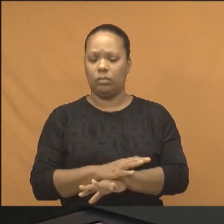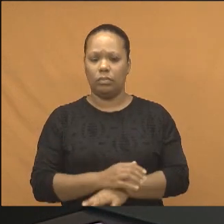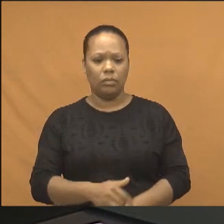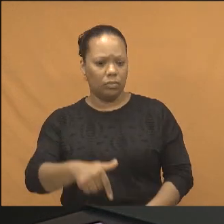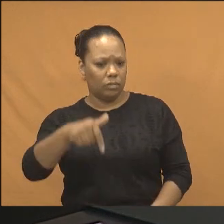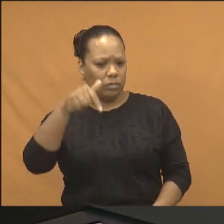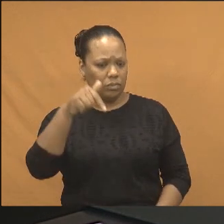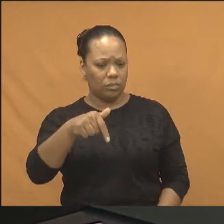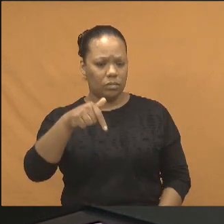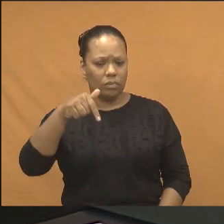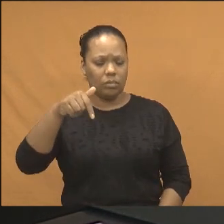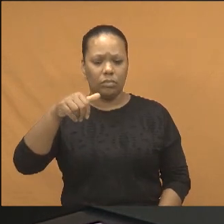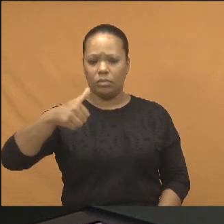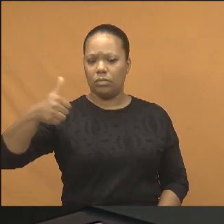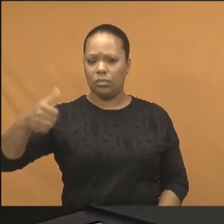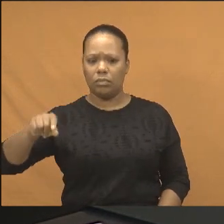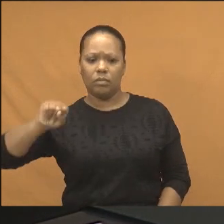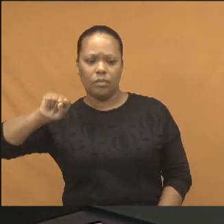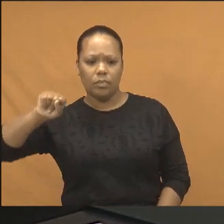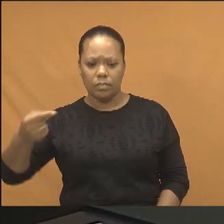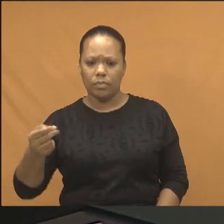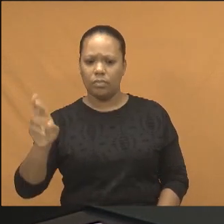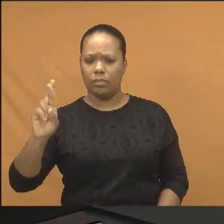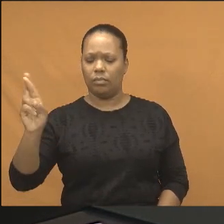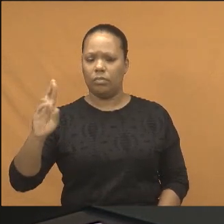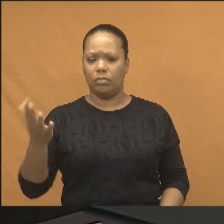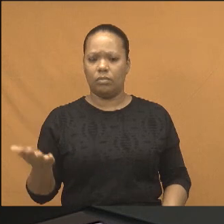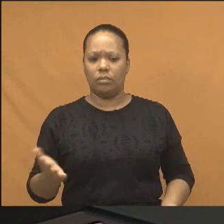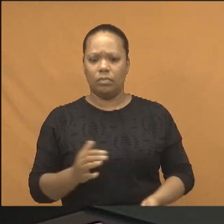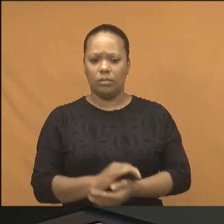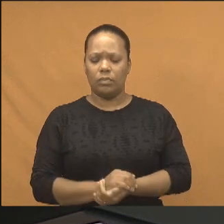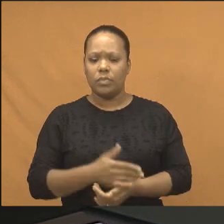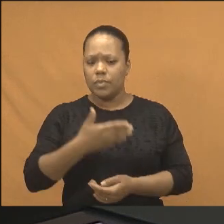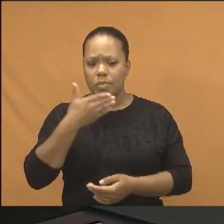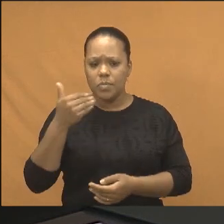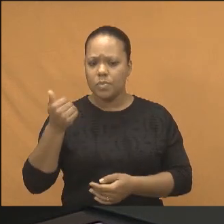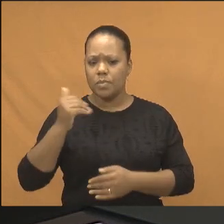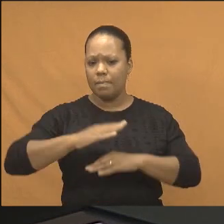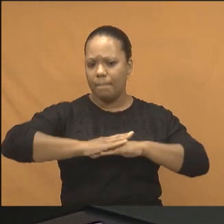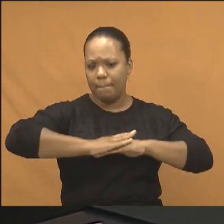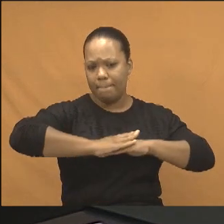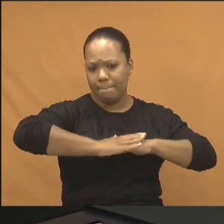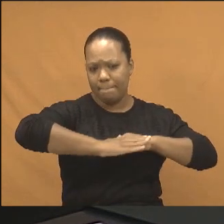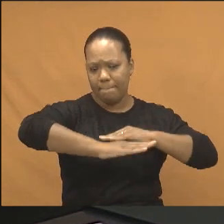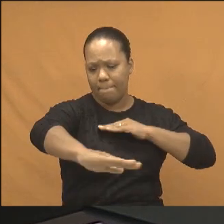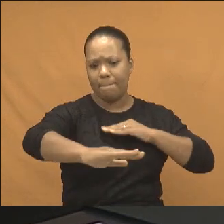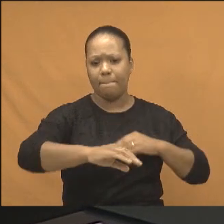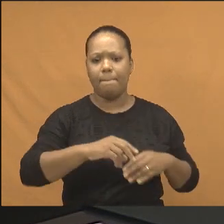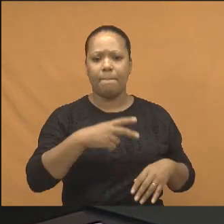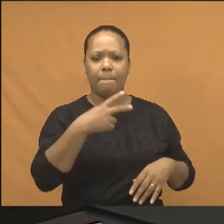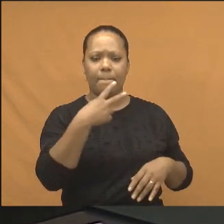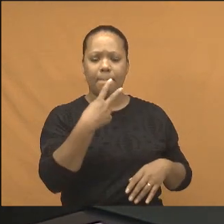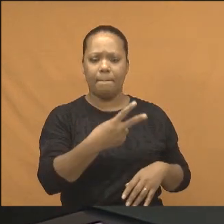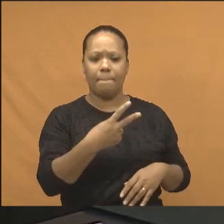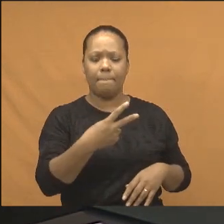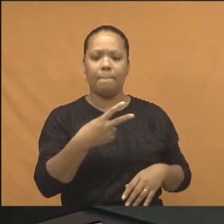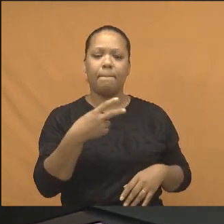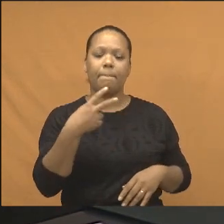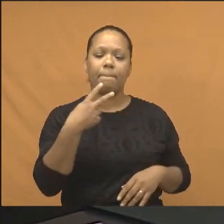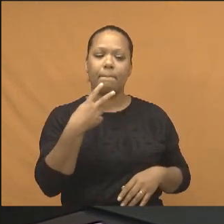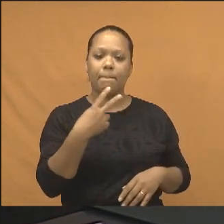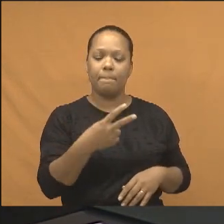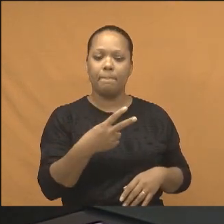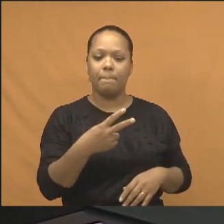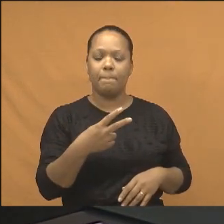de R$711 mil e diz que vai ser mexido numa extensão de 202 mil